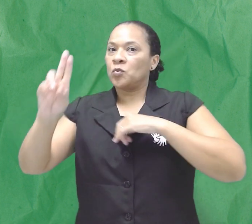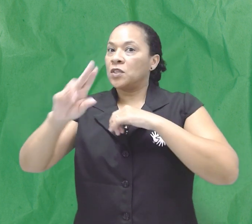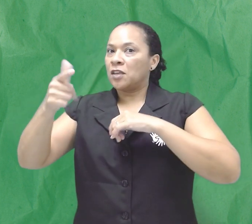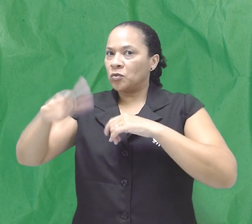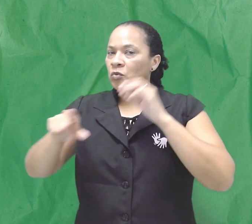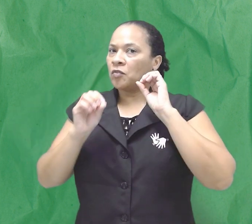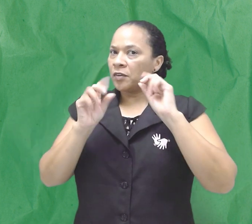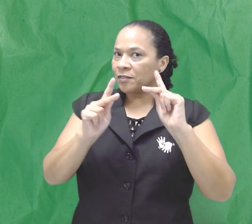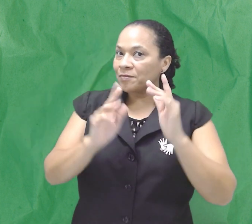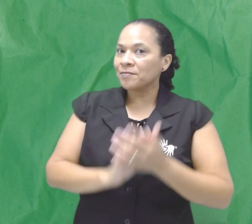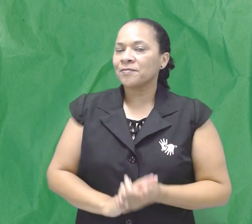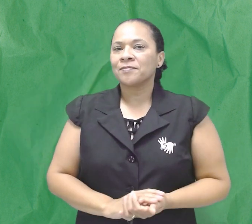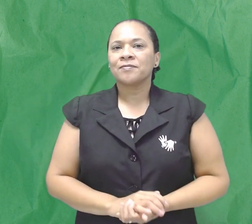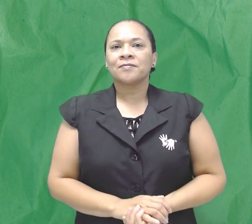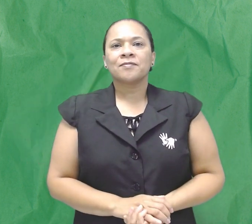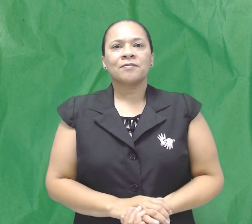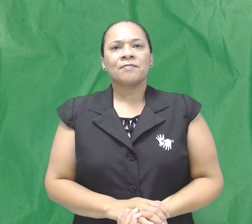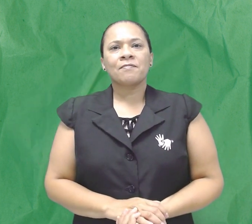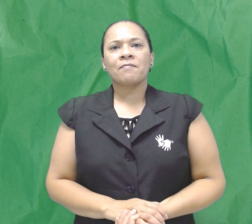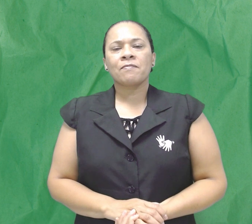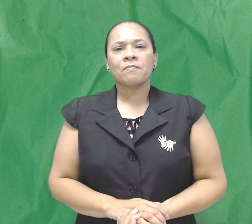à frente, tá bom?